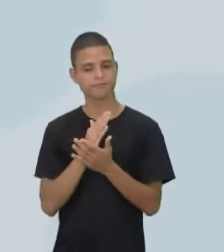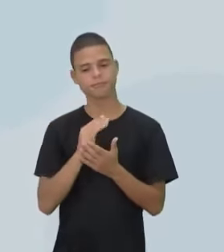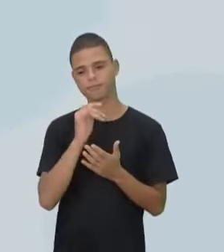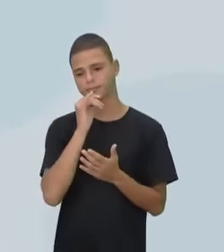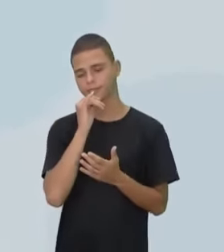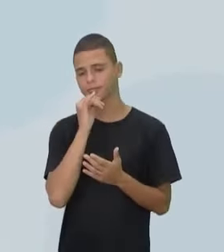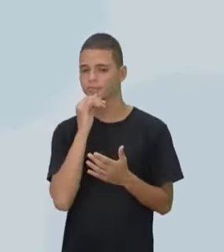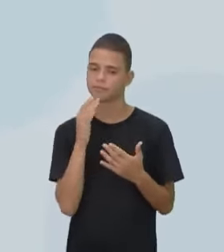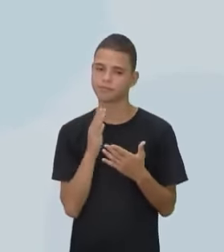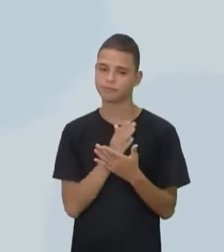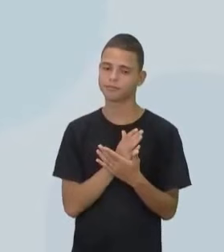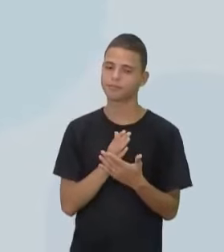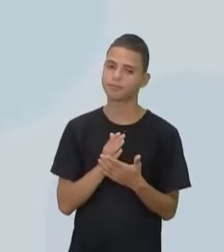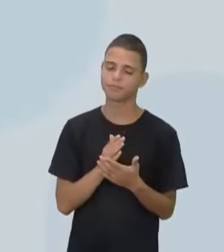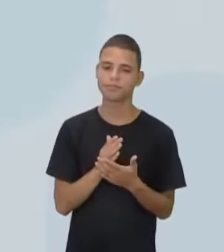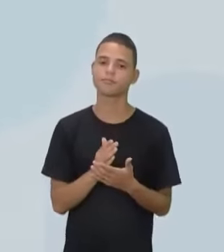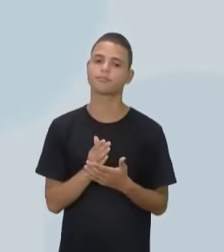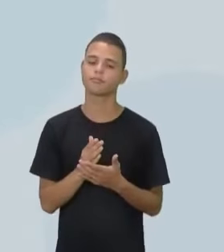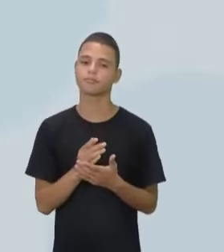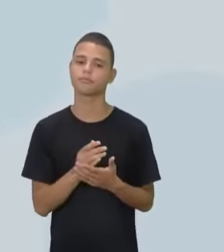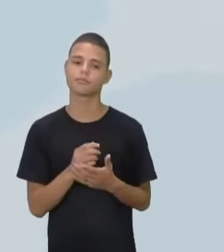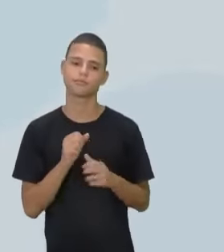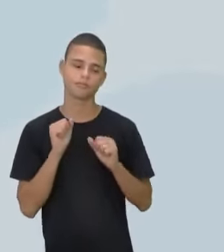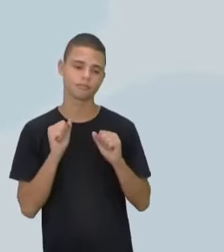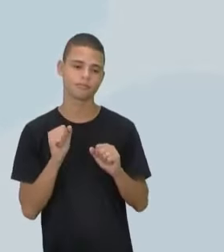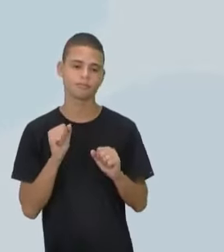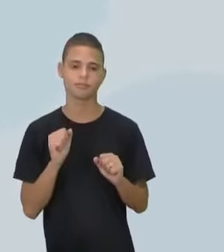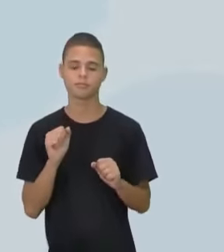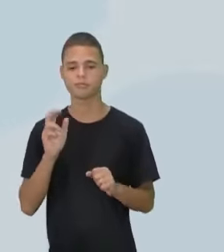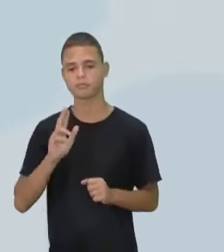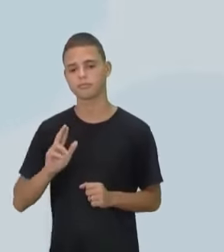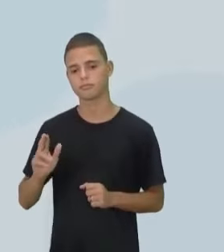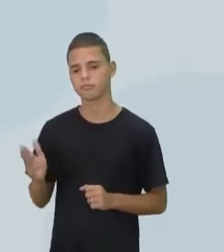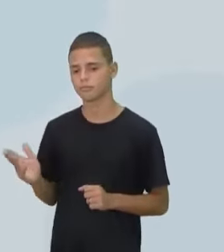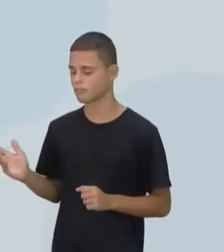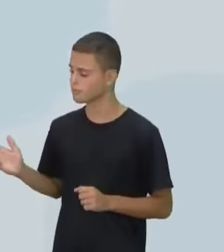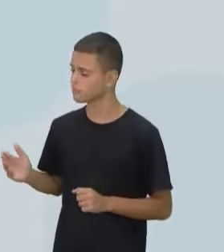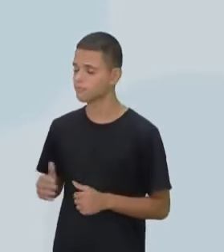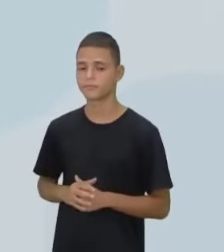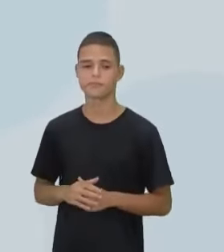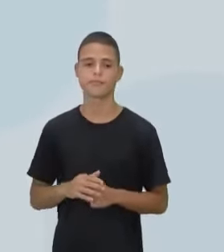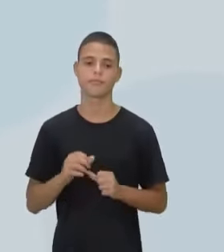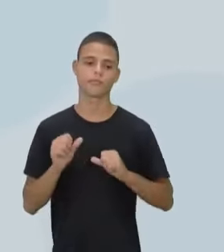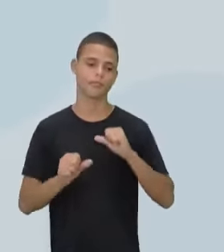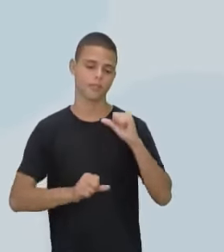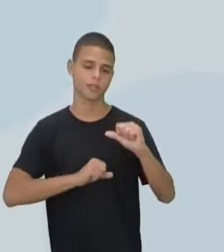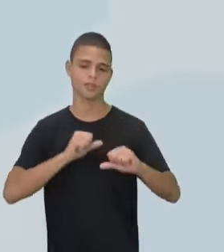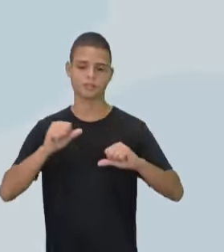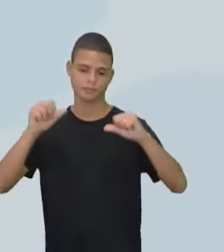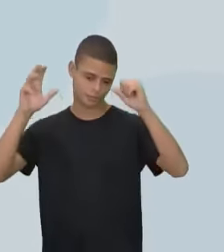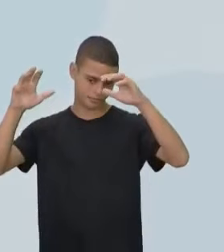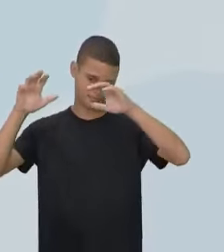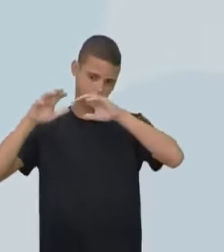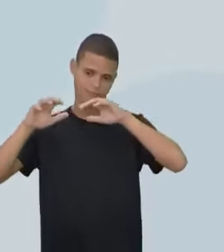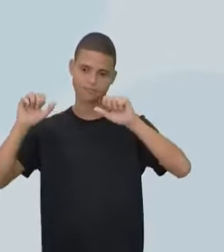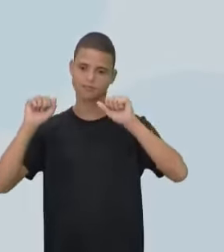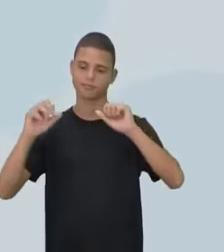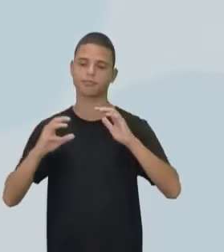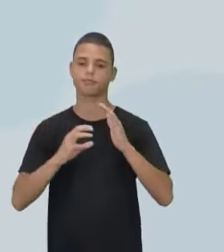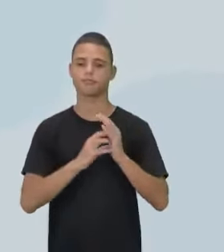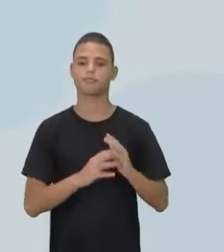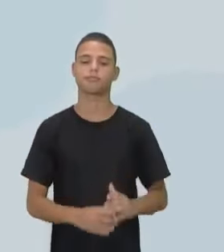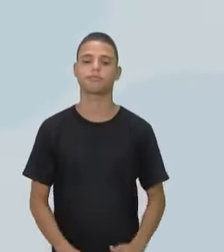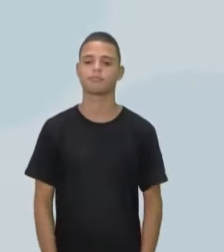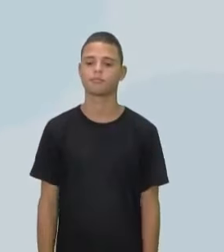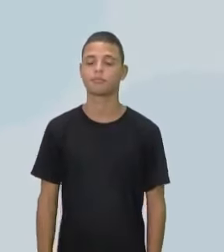forma indireta, com poluentes, né? E também as próprias mudanças climáticas podem interferir,